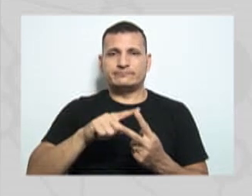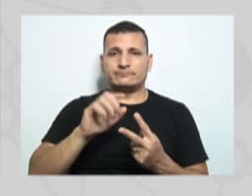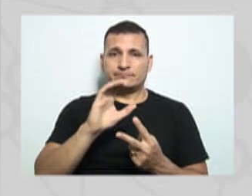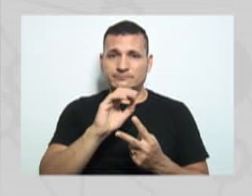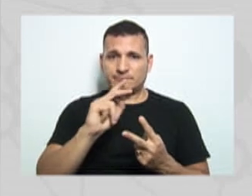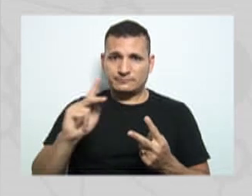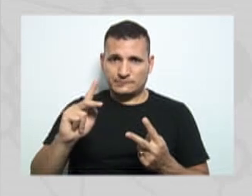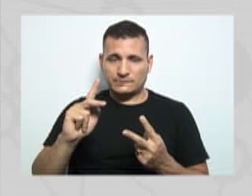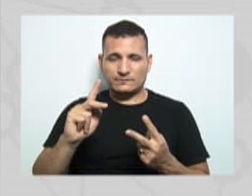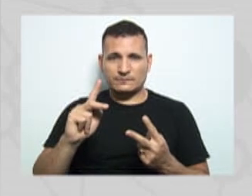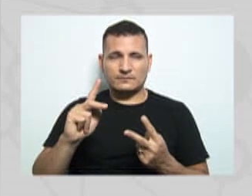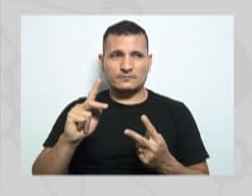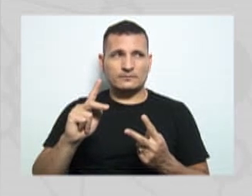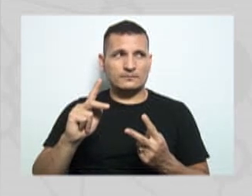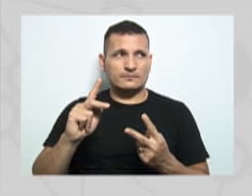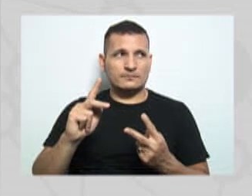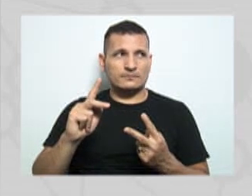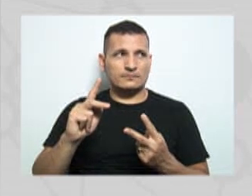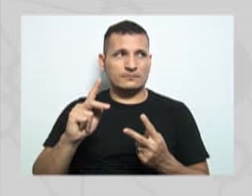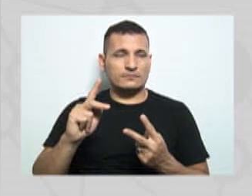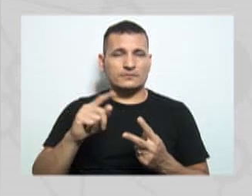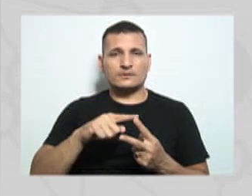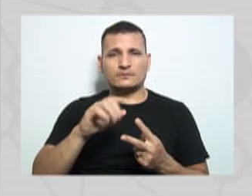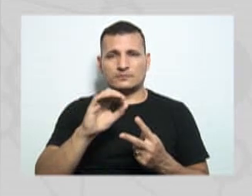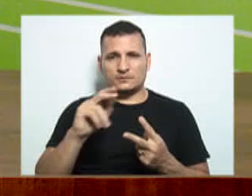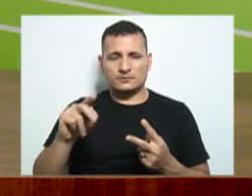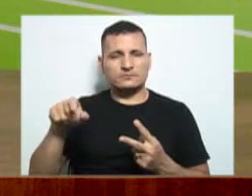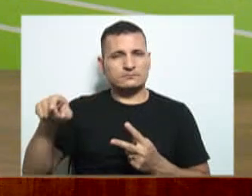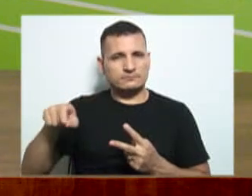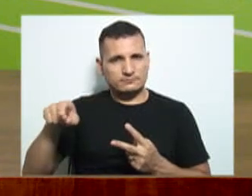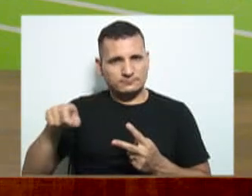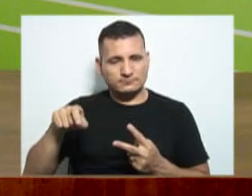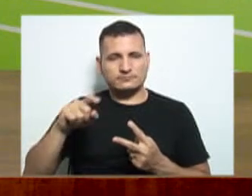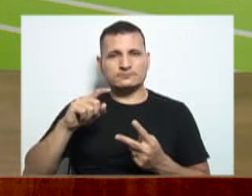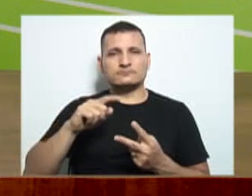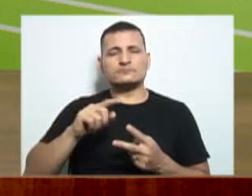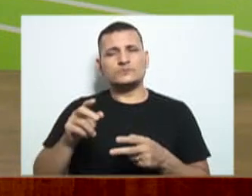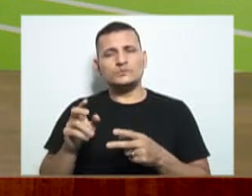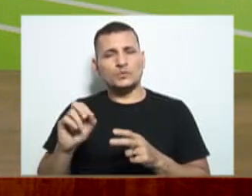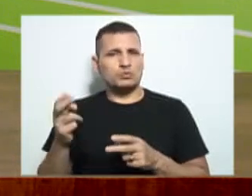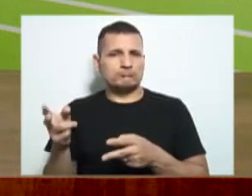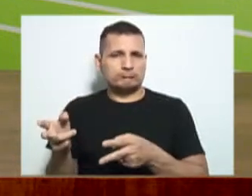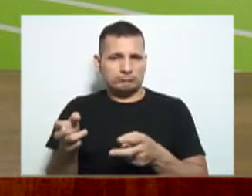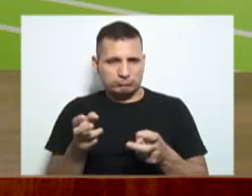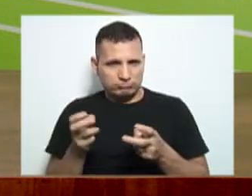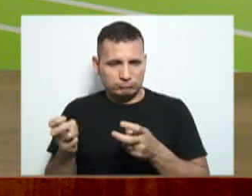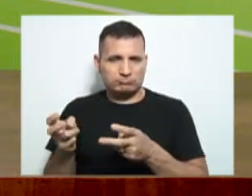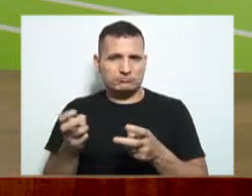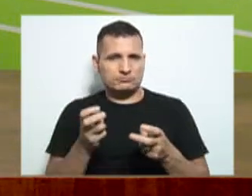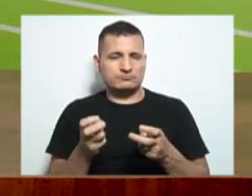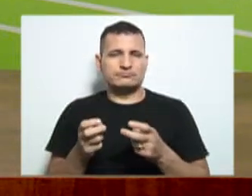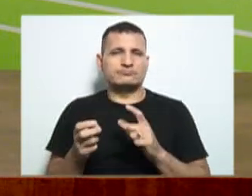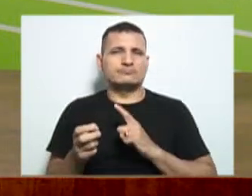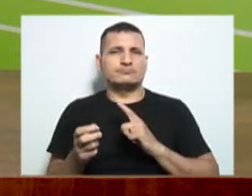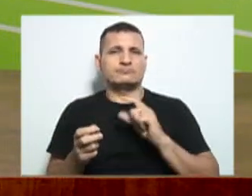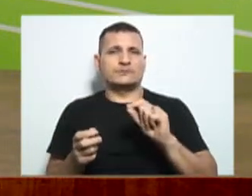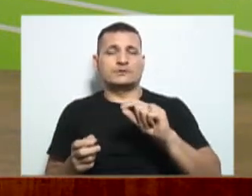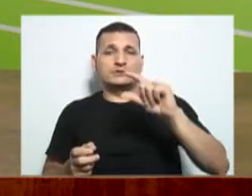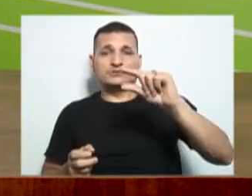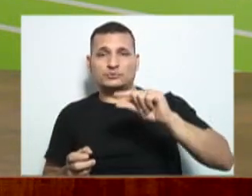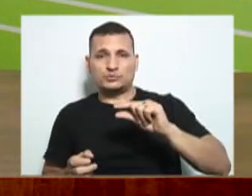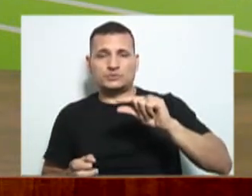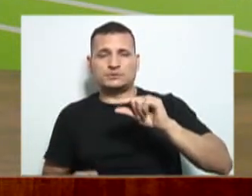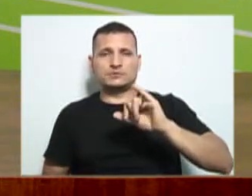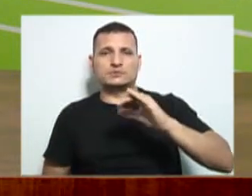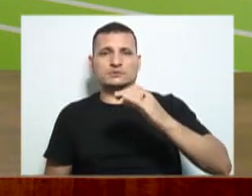cooperativas singulares de produtores agropecuários e extrativistas, que tem a questão da redução do ICMS